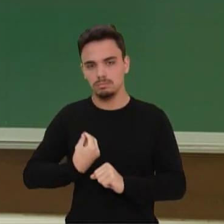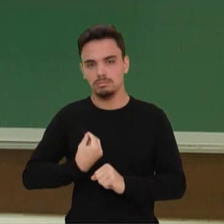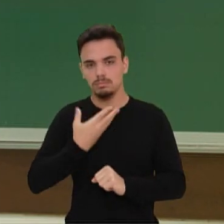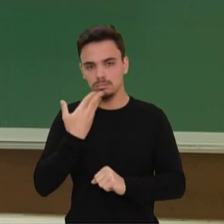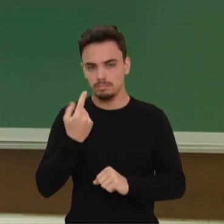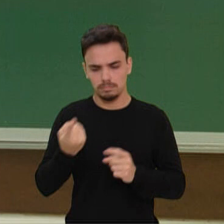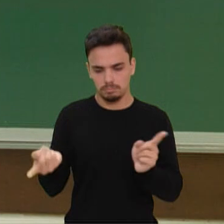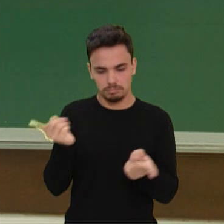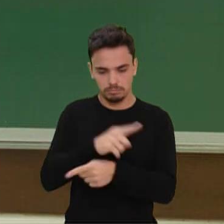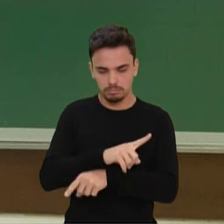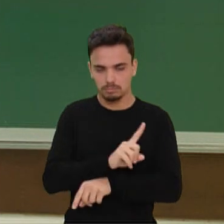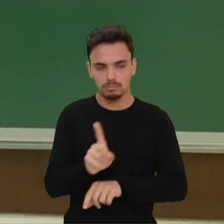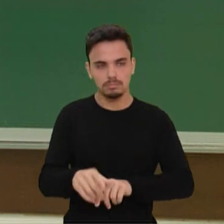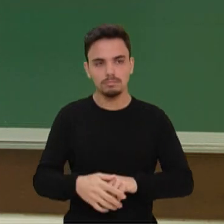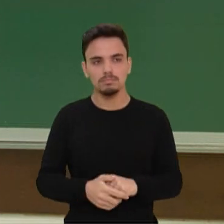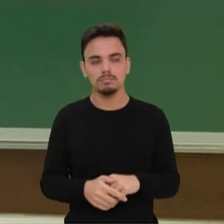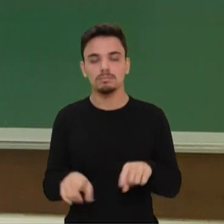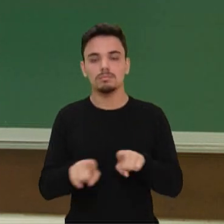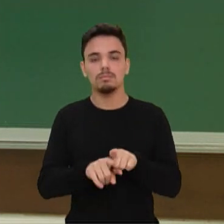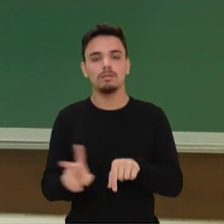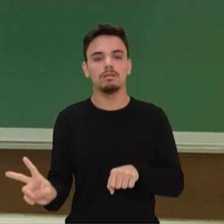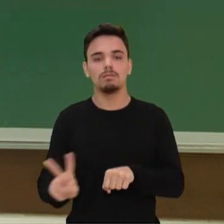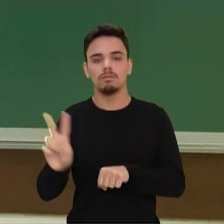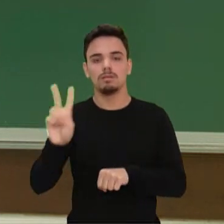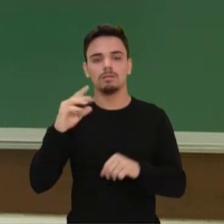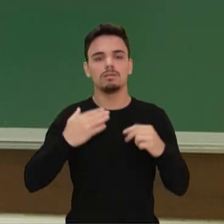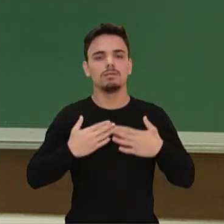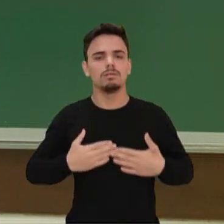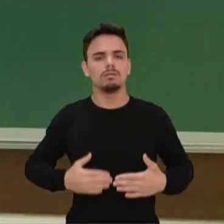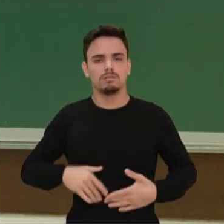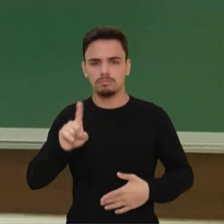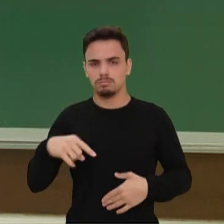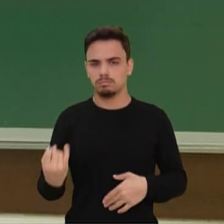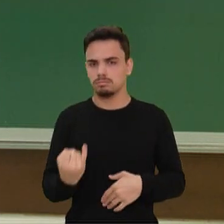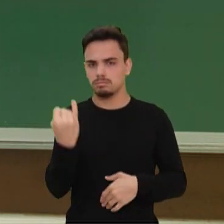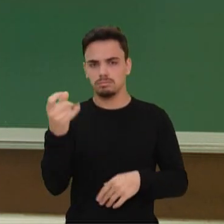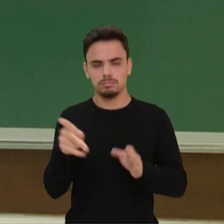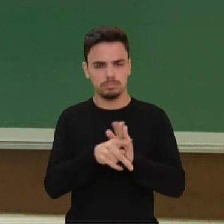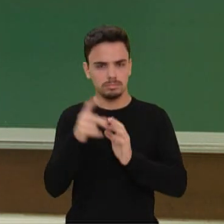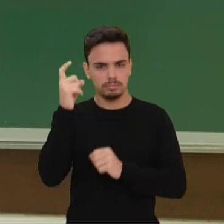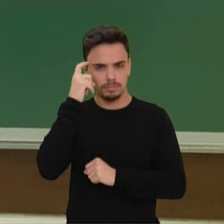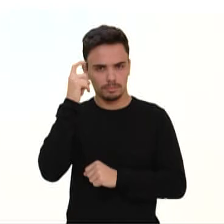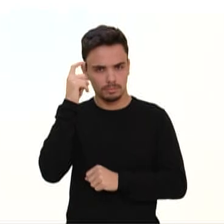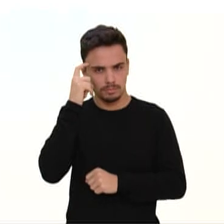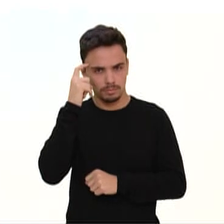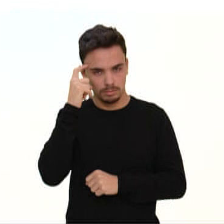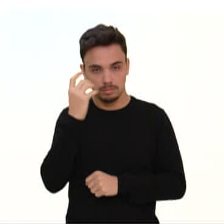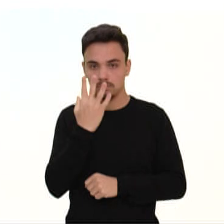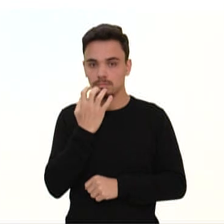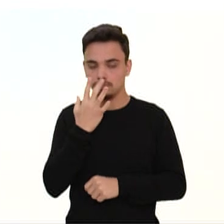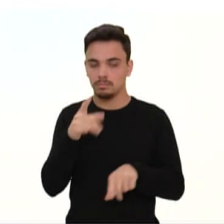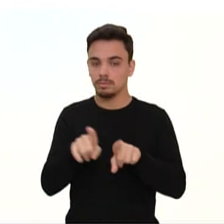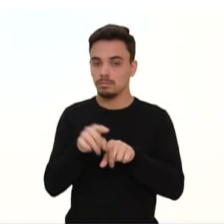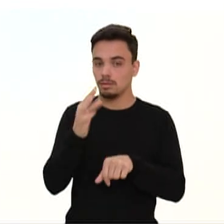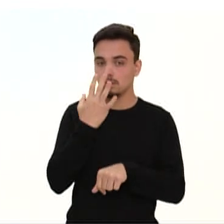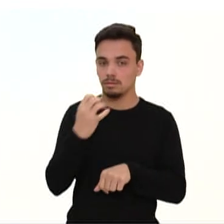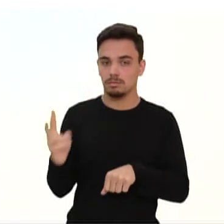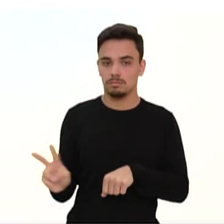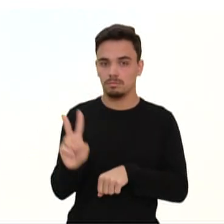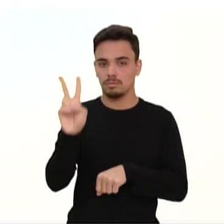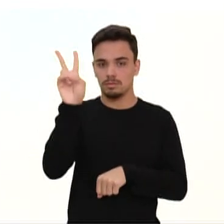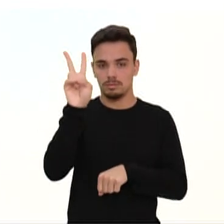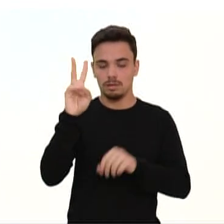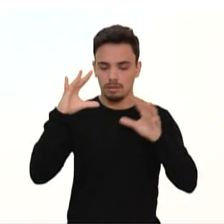contrário. A valorização da corporeidade é muito importante no pensamento nietzschiano. Nietzsche valorizou o corpo. Para